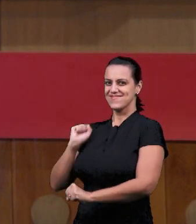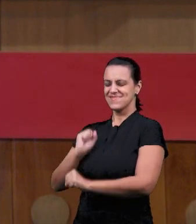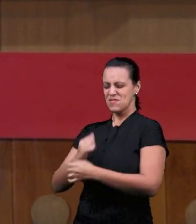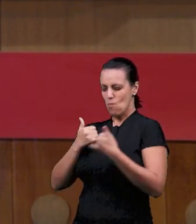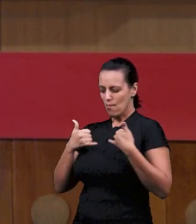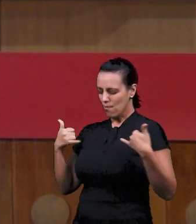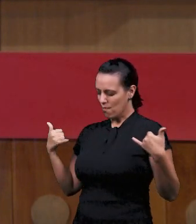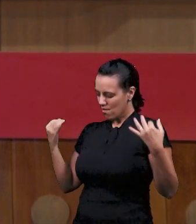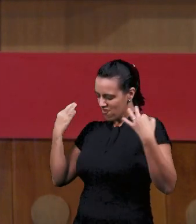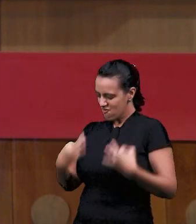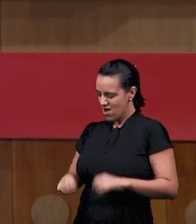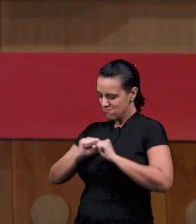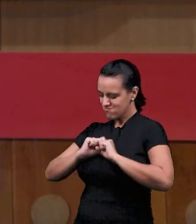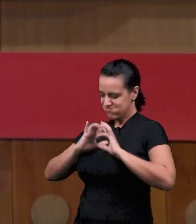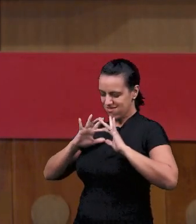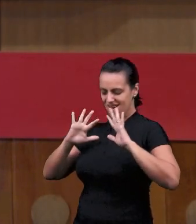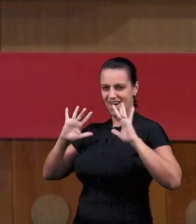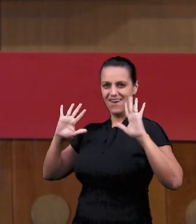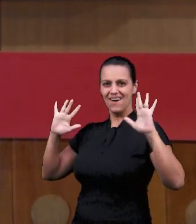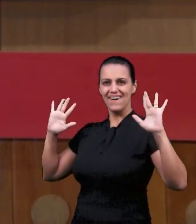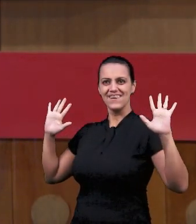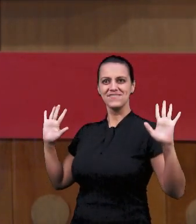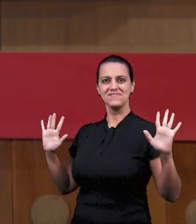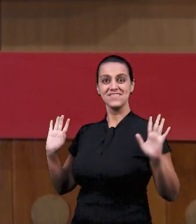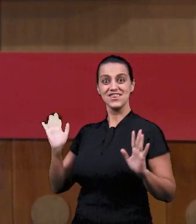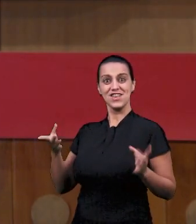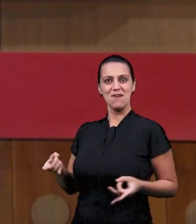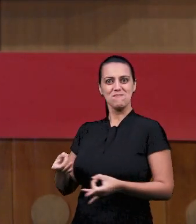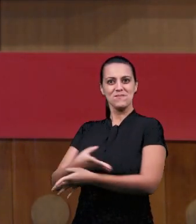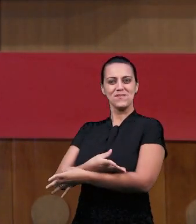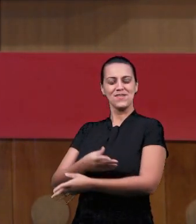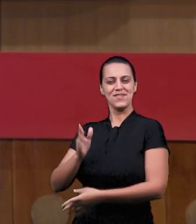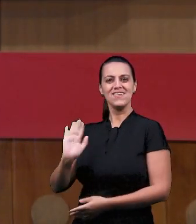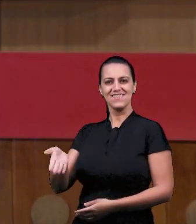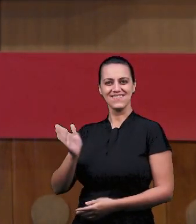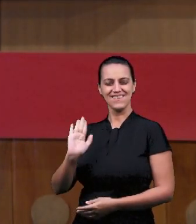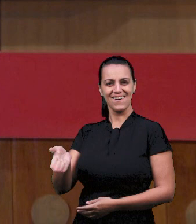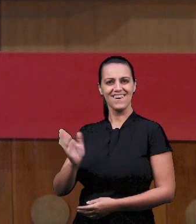e resplandecente. Ela já está pronta.